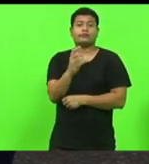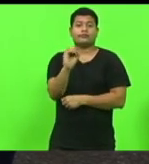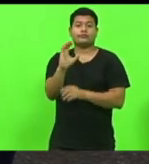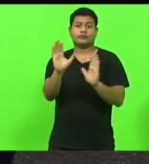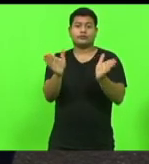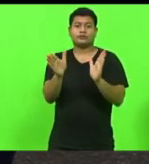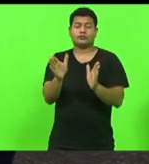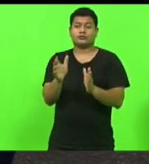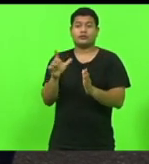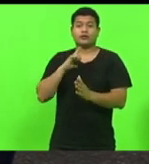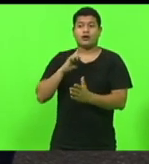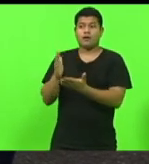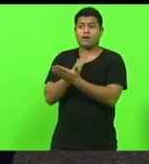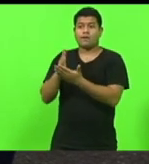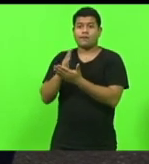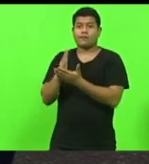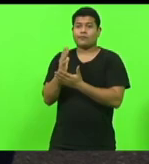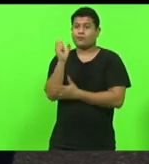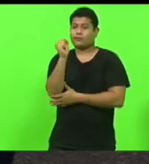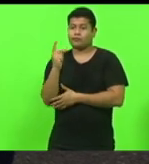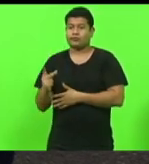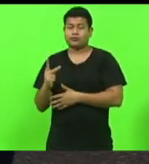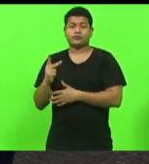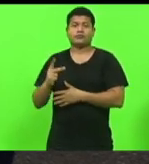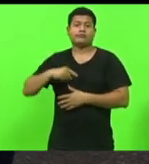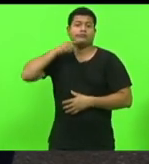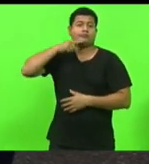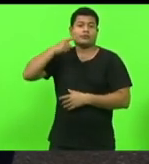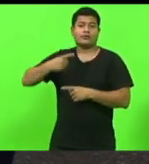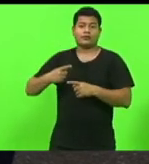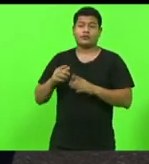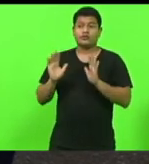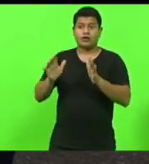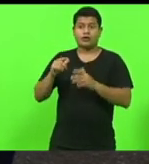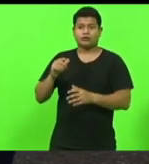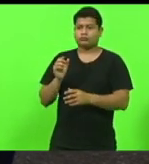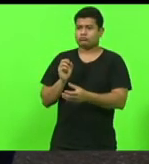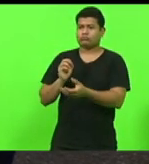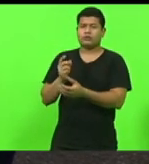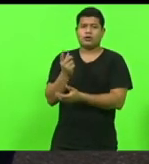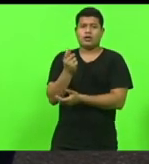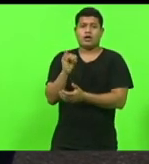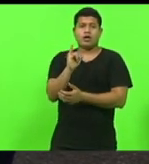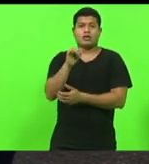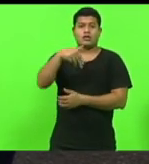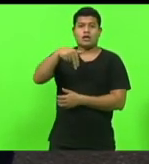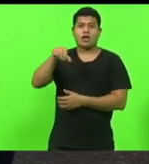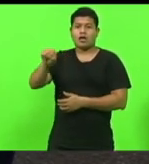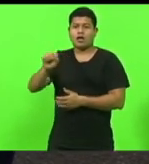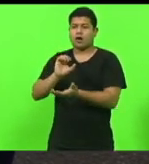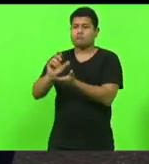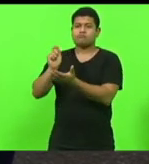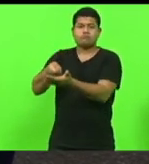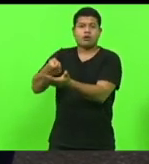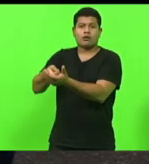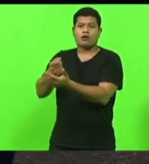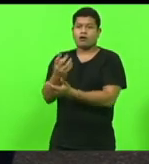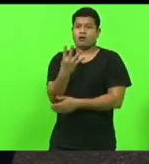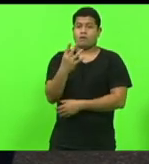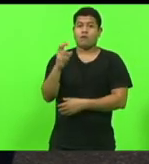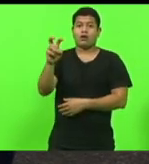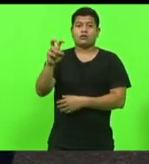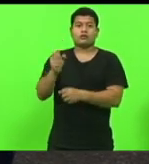aposentar, mesmo tendo 45 anos de contribuição, porque o salário de aposentadoria deles é menos de R$ 2 mil.